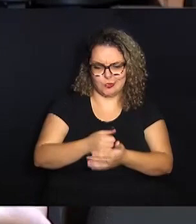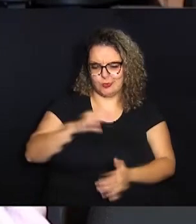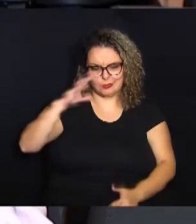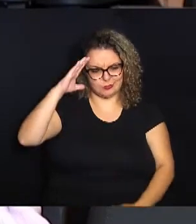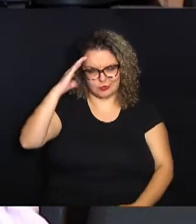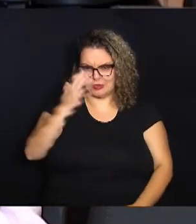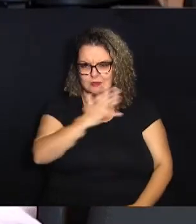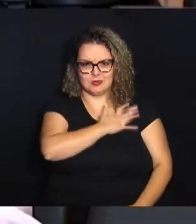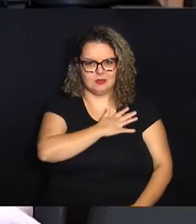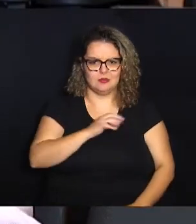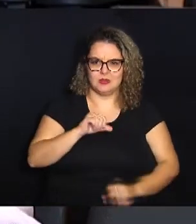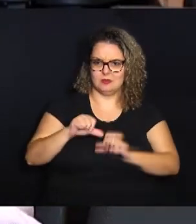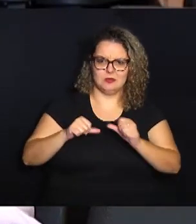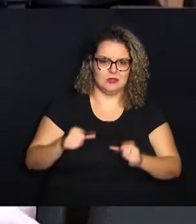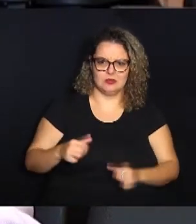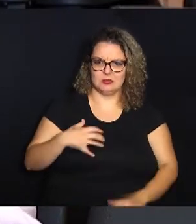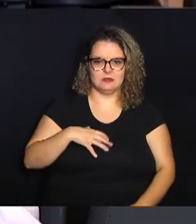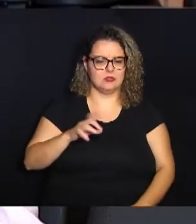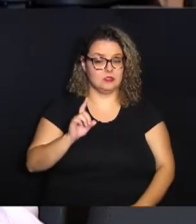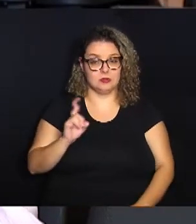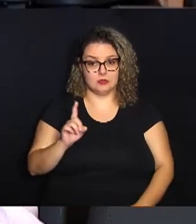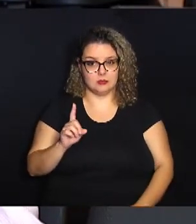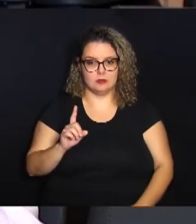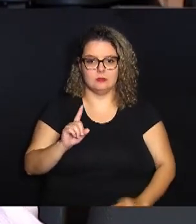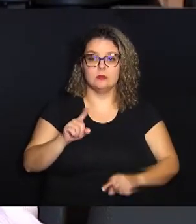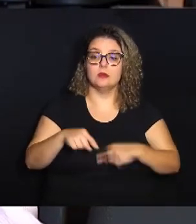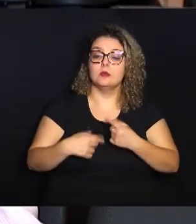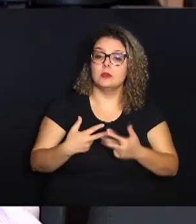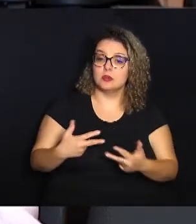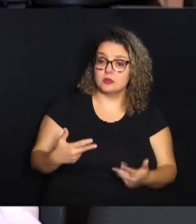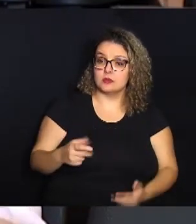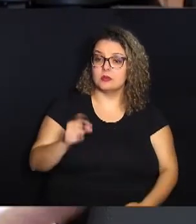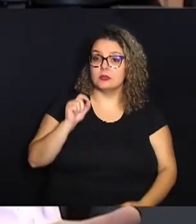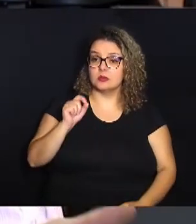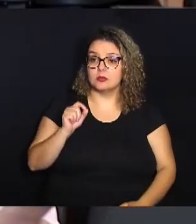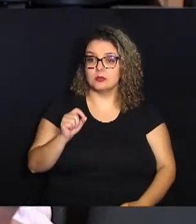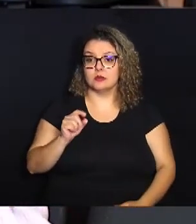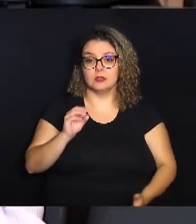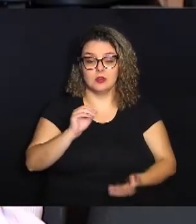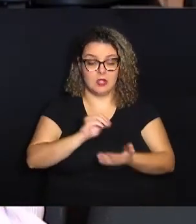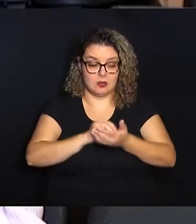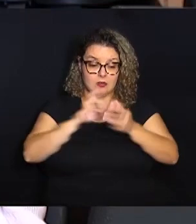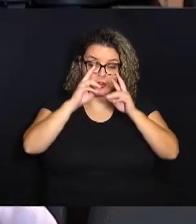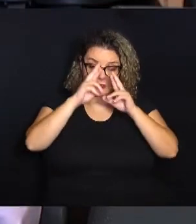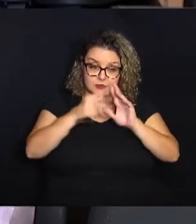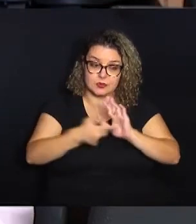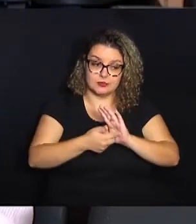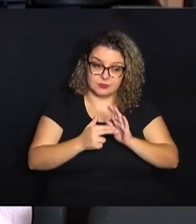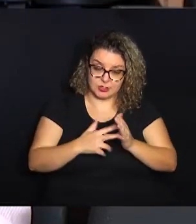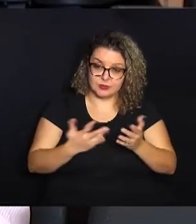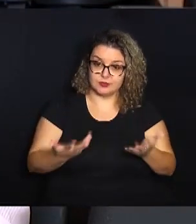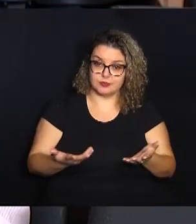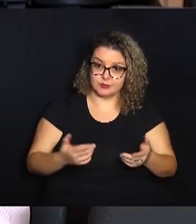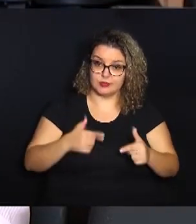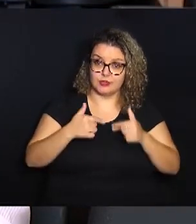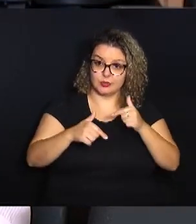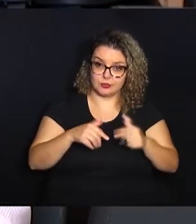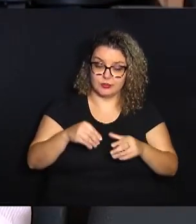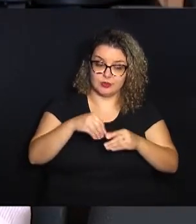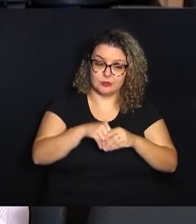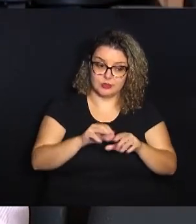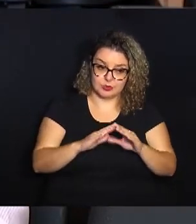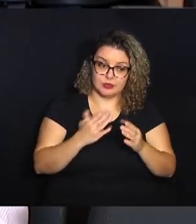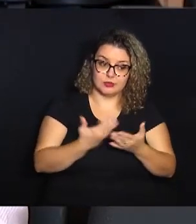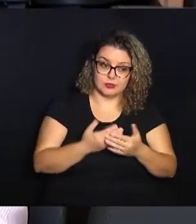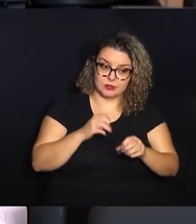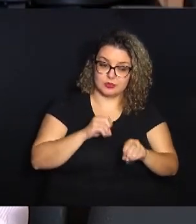para poder mudar essa situação. Outra questão é o desrespeito que isso significa com os trabalhadores da educação.